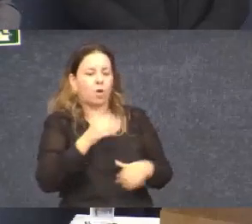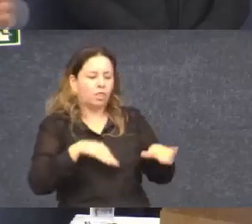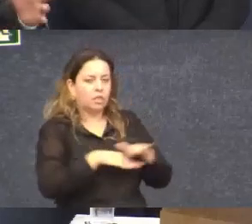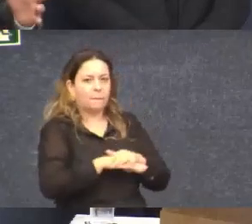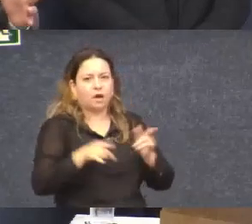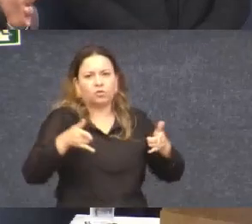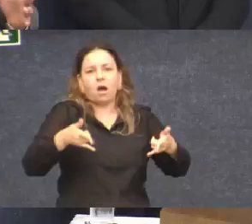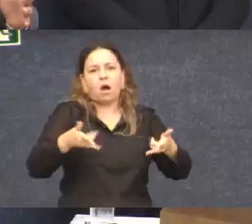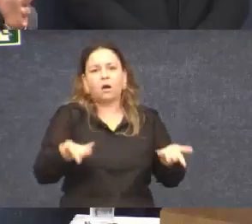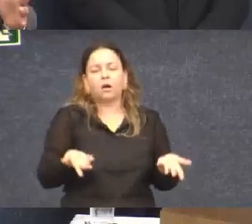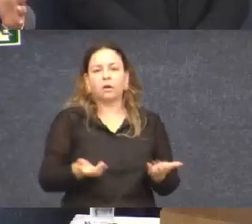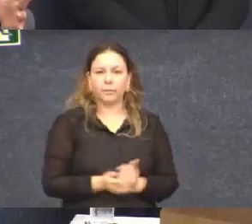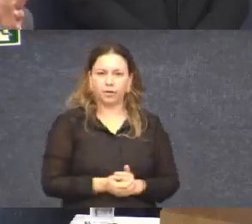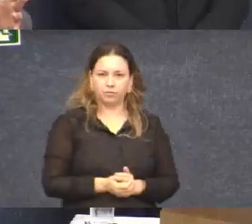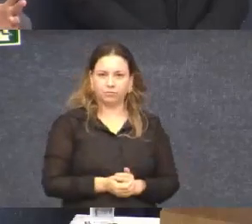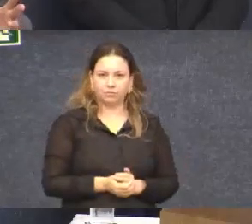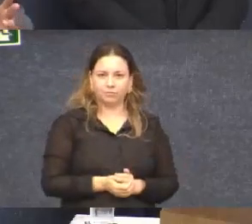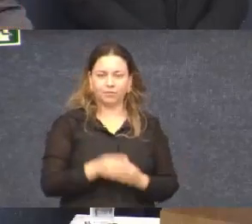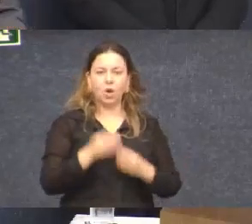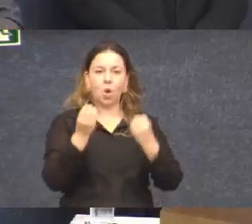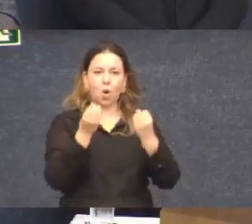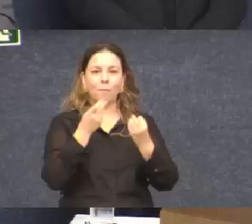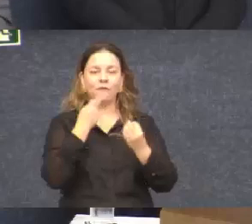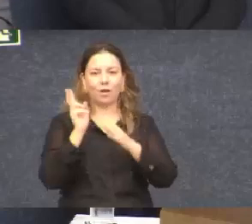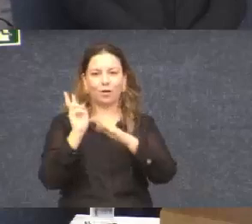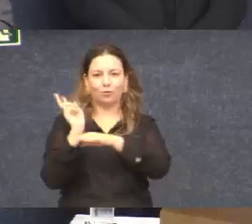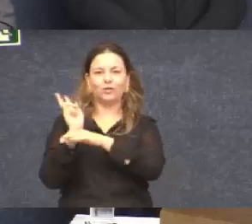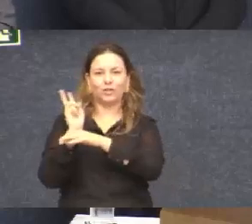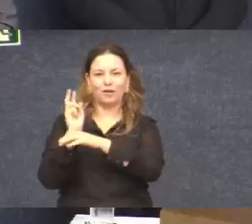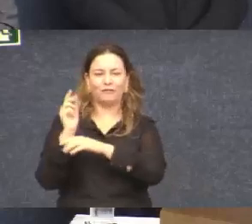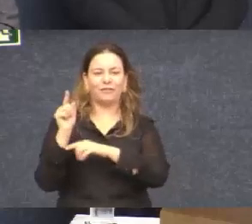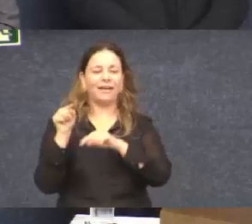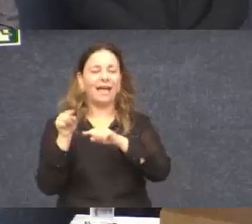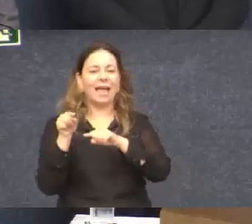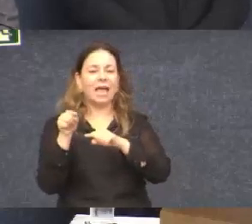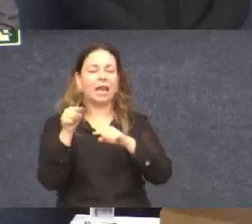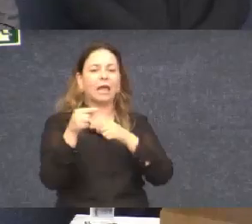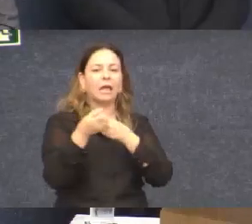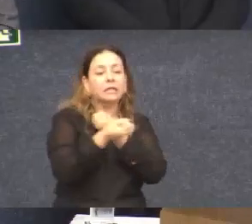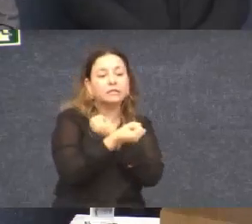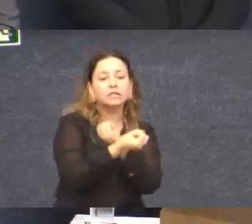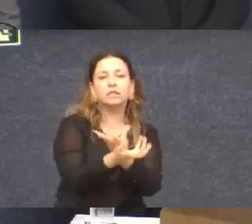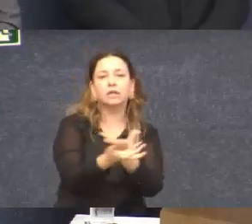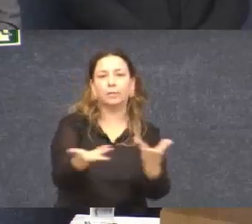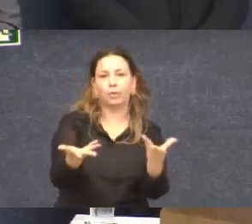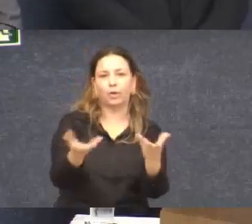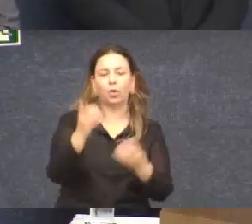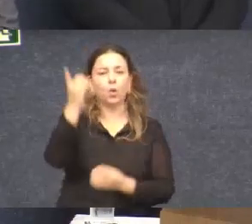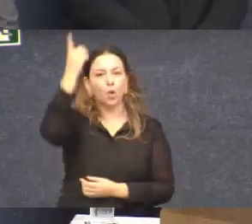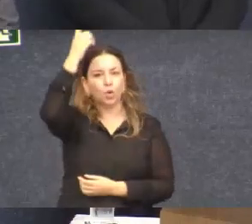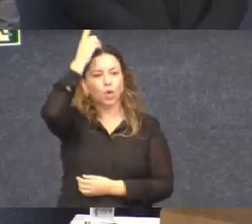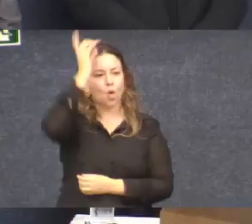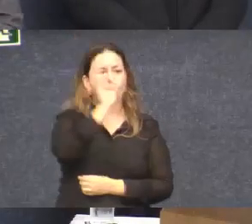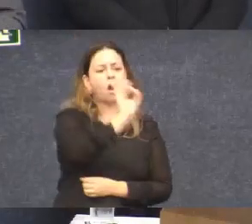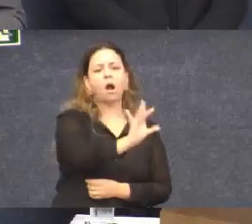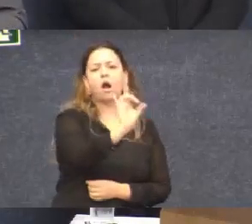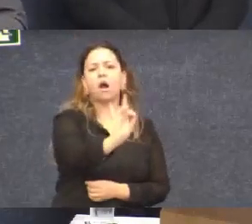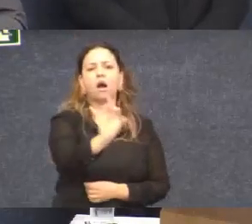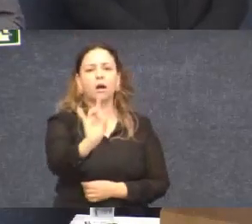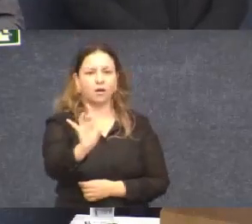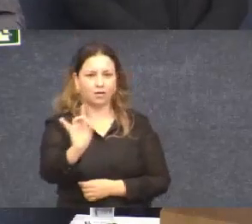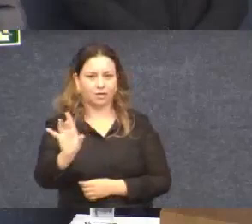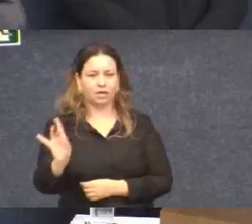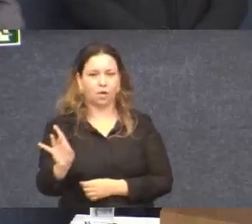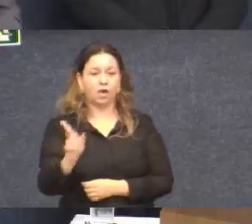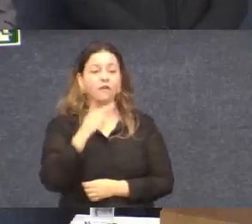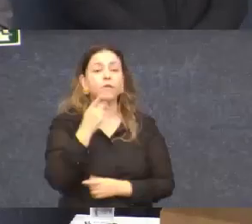cama. Como diz o chefe da messe, ele distribuiu o dom para cada um daqueles servidores e